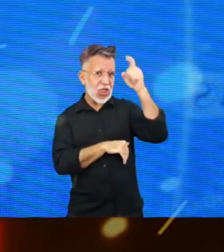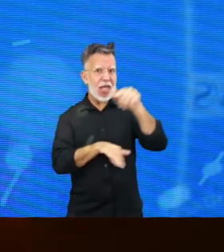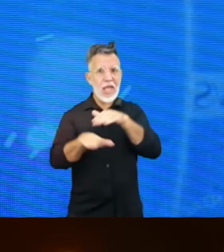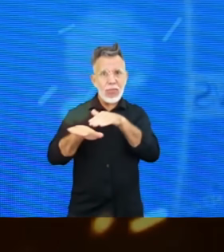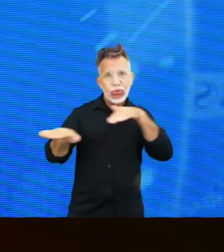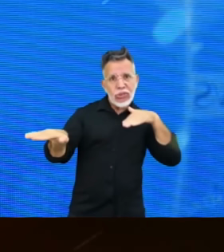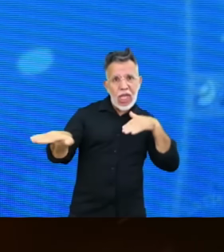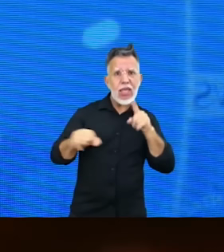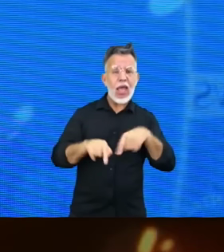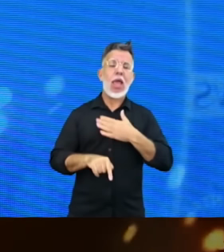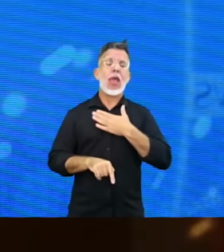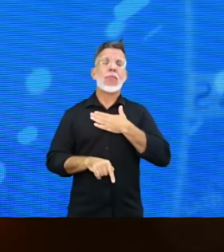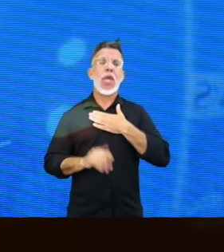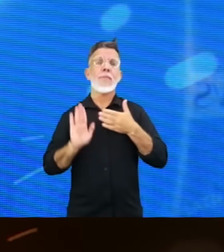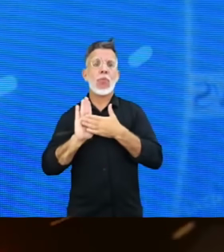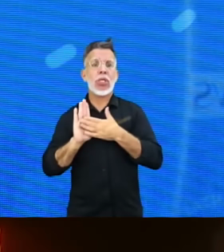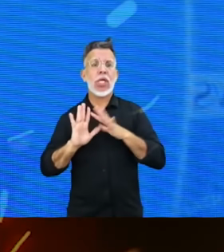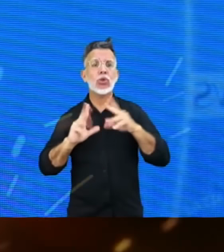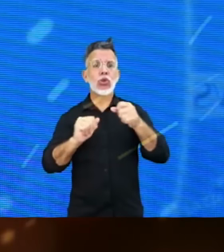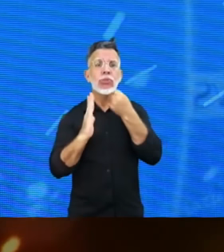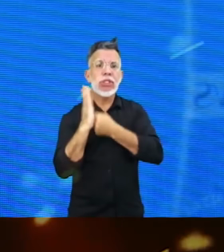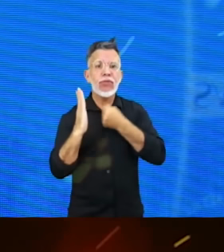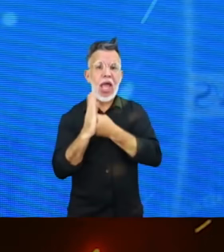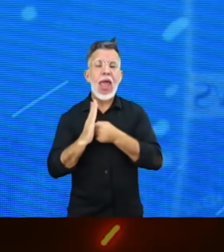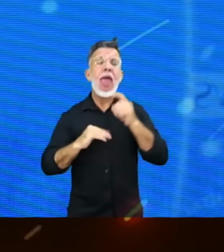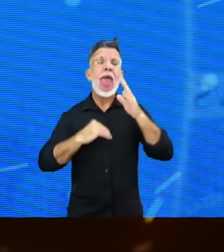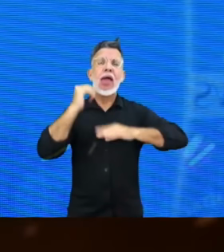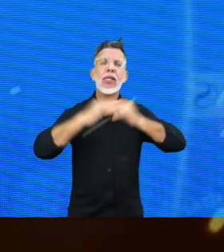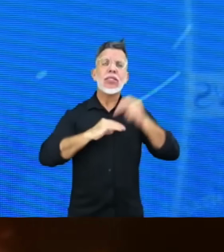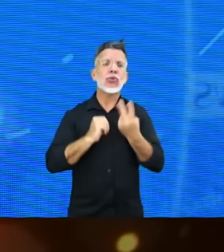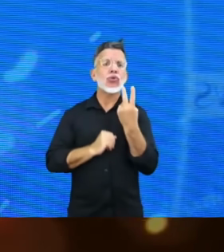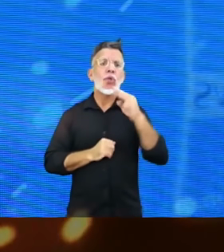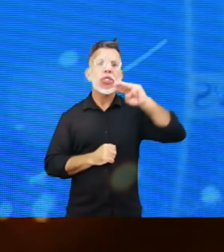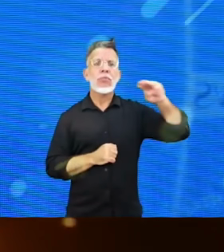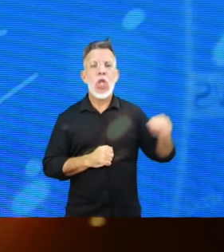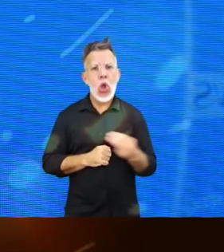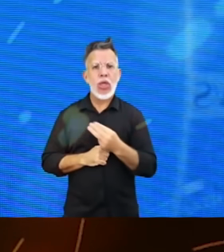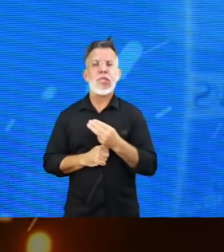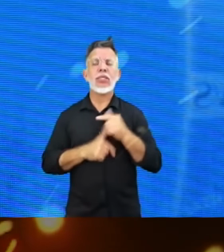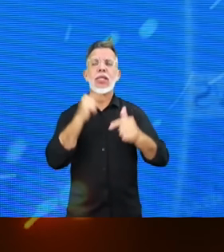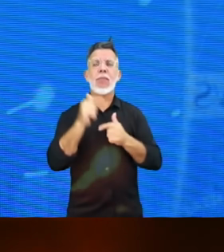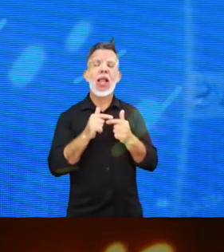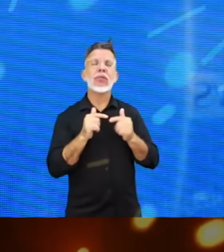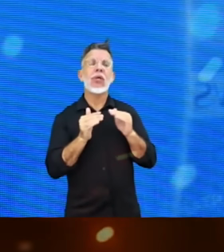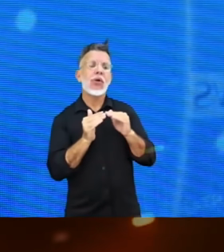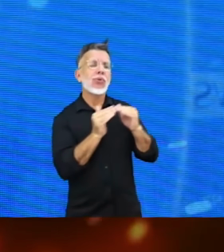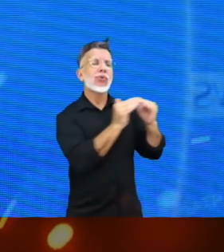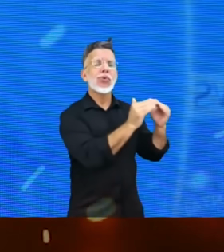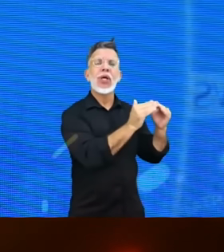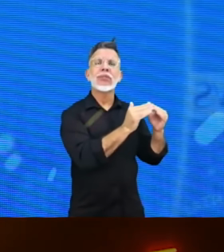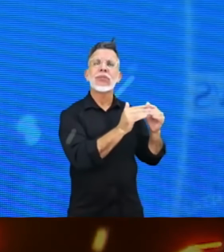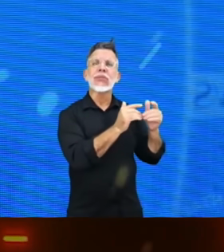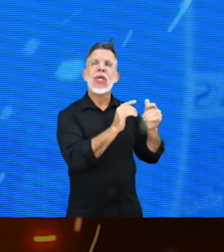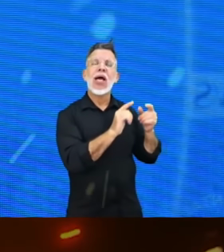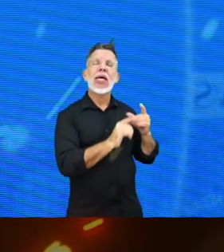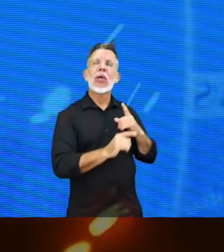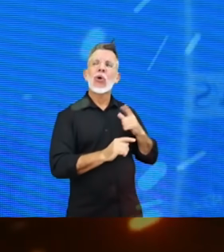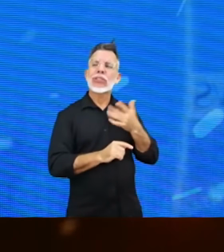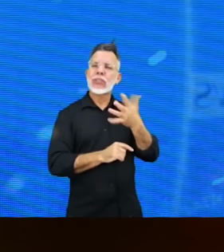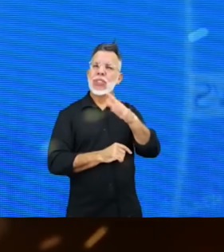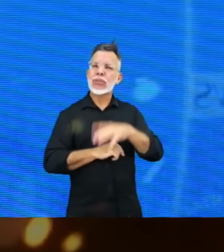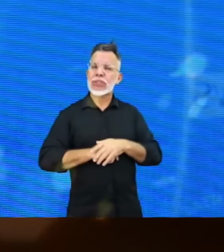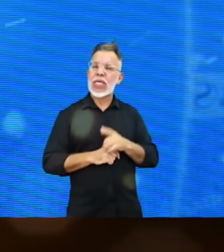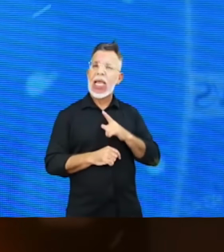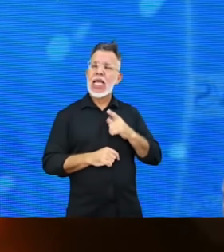todo mundo deveria lutar é essa criação de 2 milhões de empregos nas periferias de São Paulo hoje para você ter uma noção a cidade de São Paulo tem dois mais de 2 milhões de